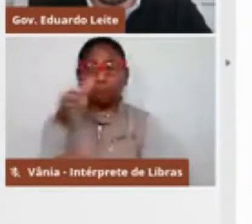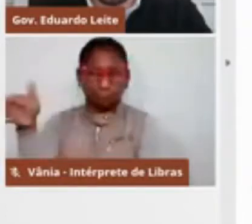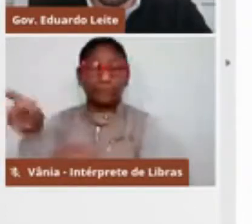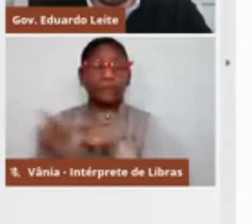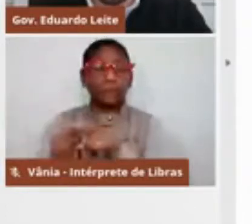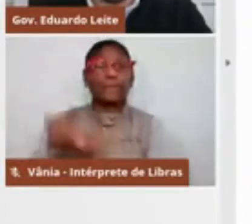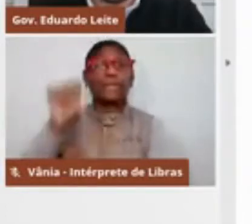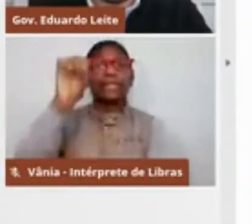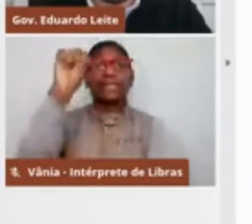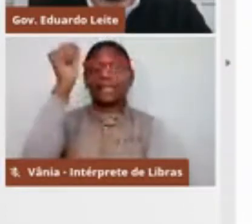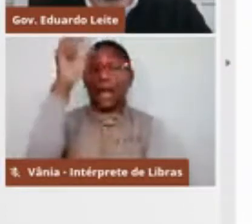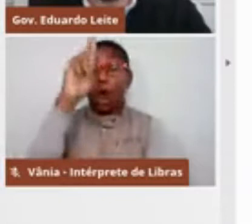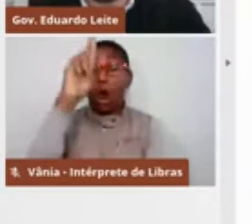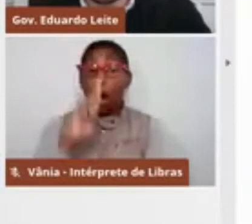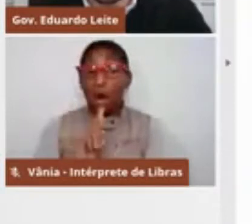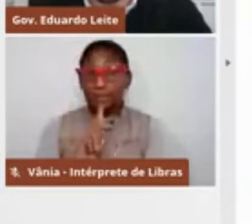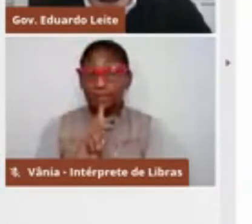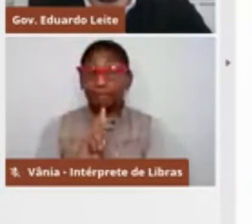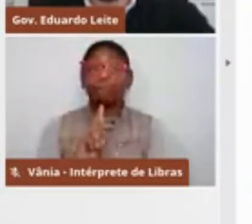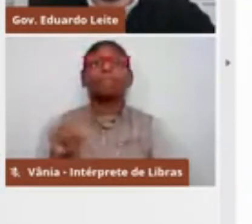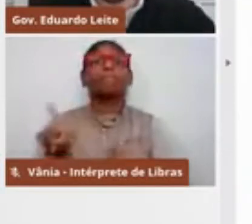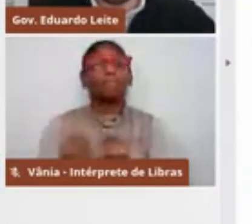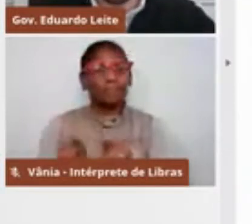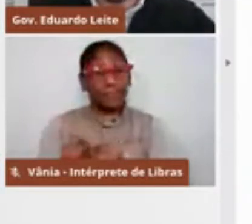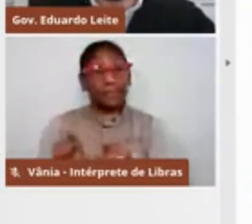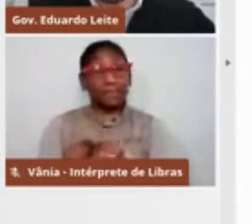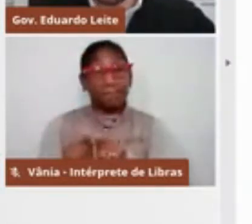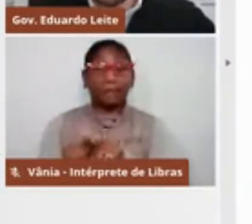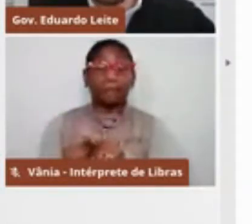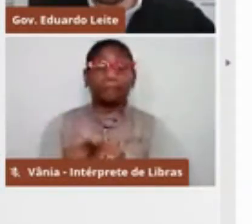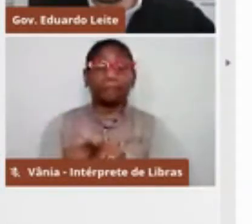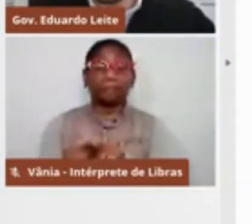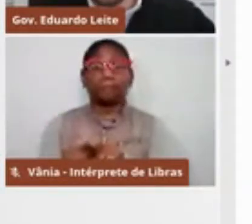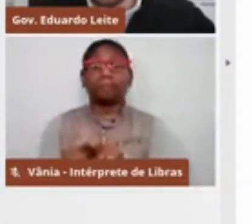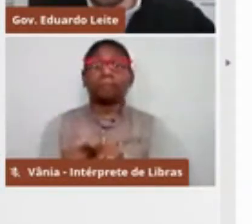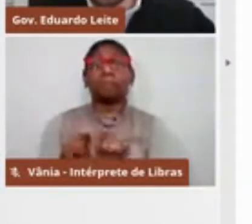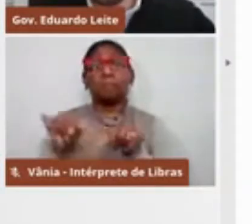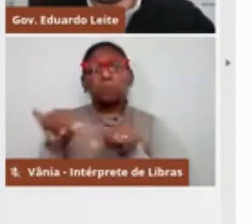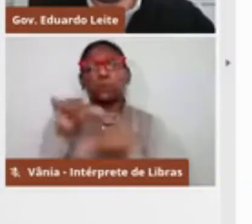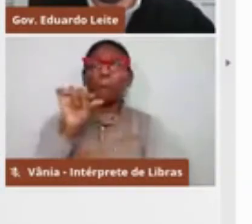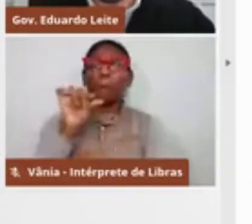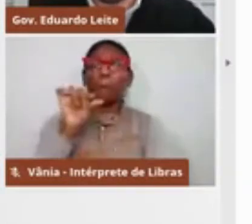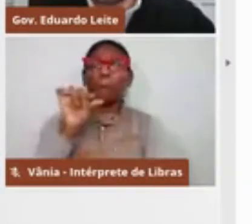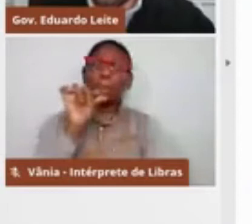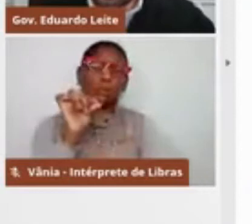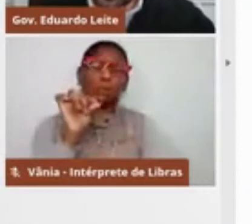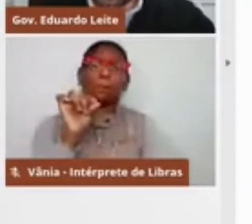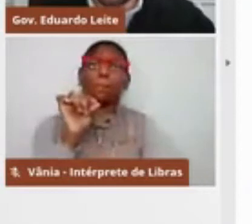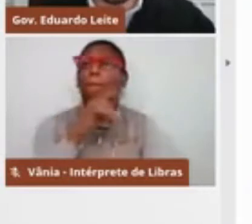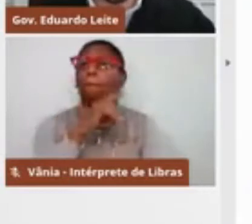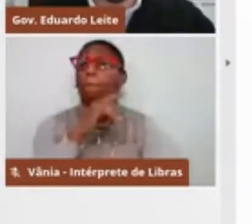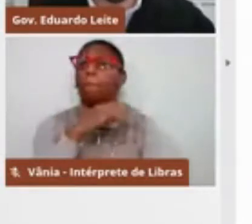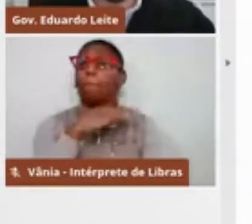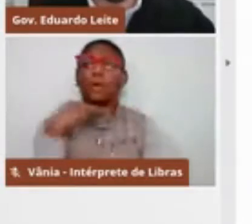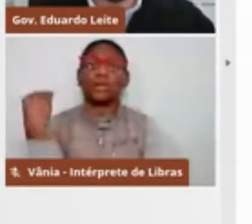Rosa também, na macro-região missioneira, também tem uma variação pequena de óbitos, tem uma